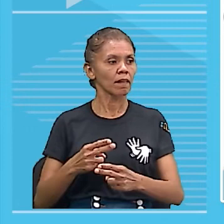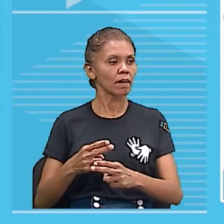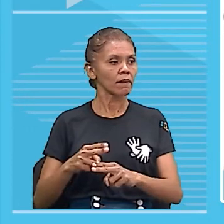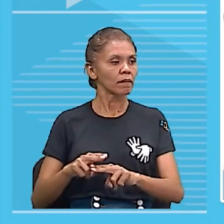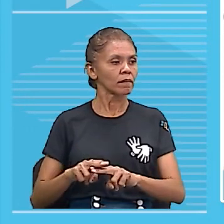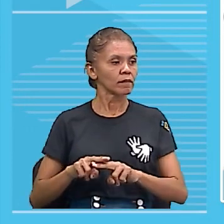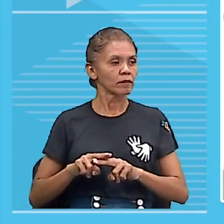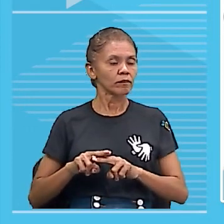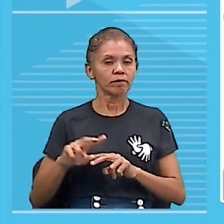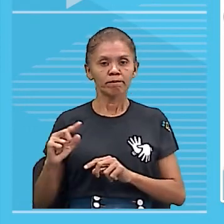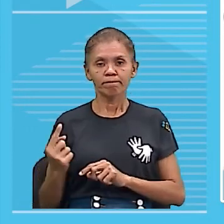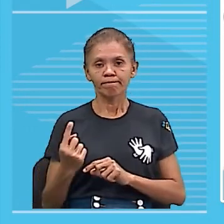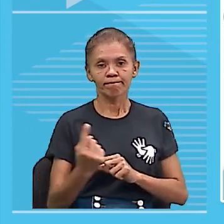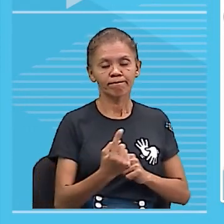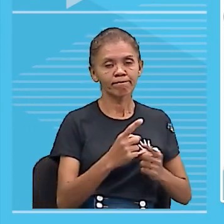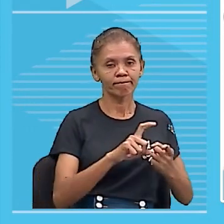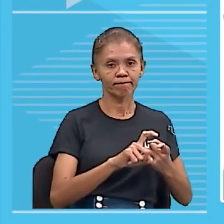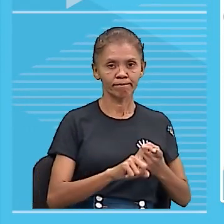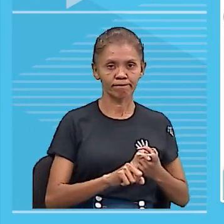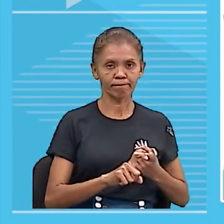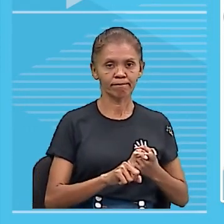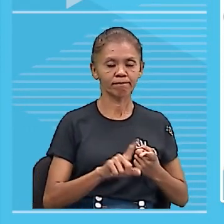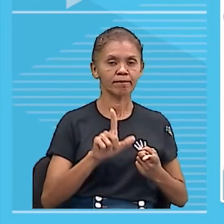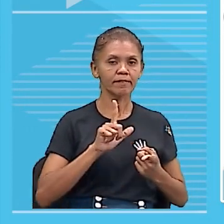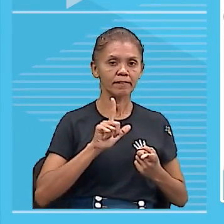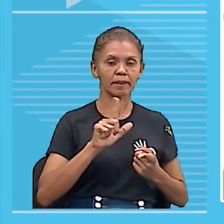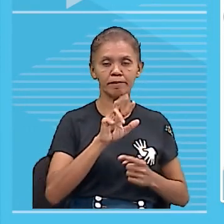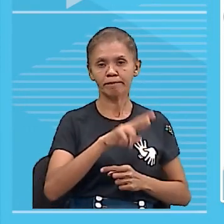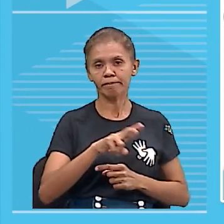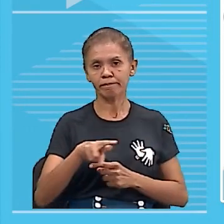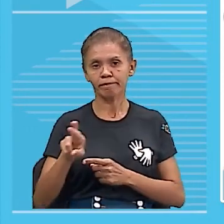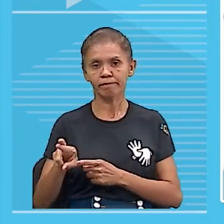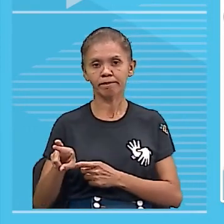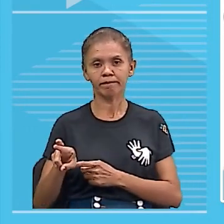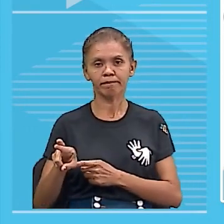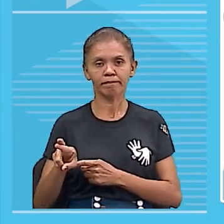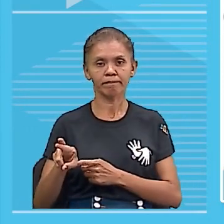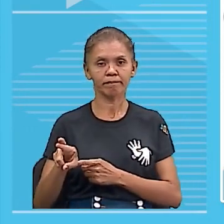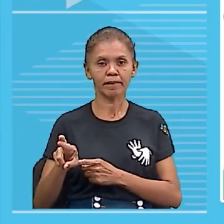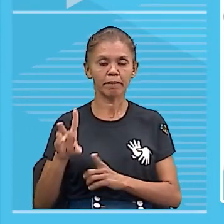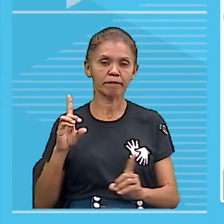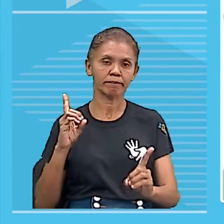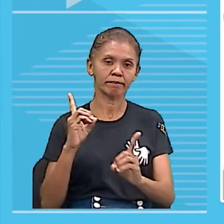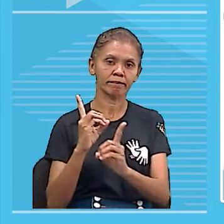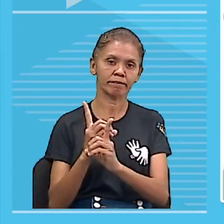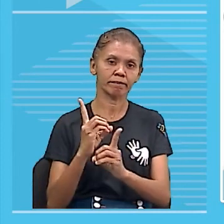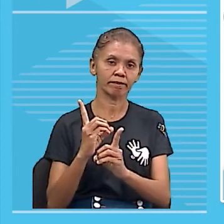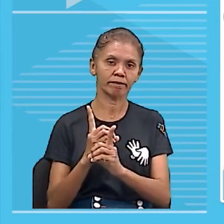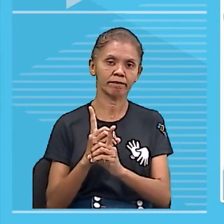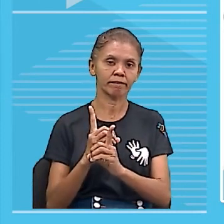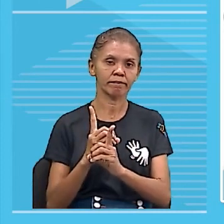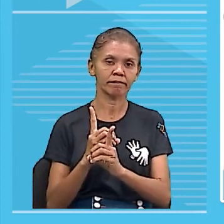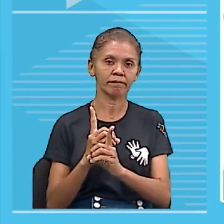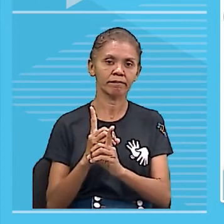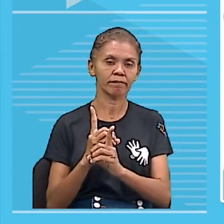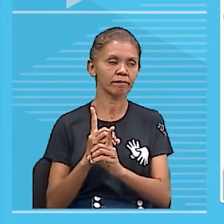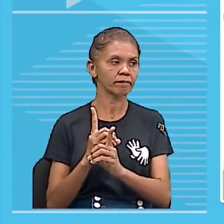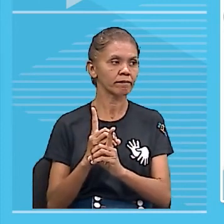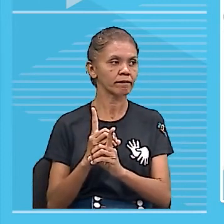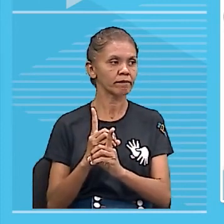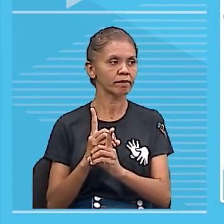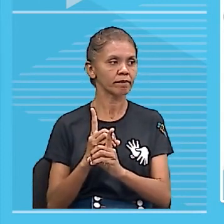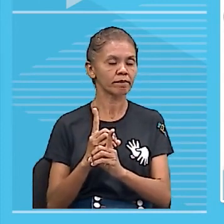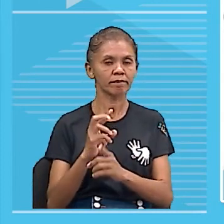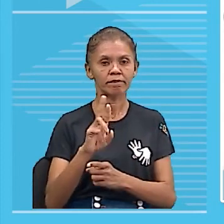que eu disse que cada resistor vai ter a sua resistência e para achar e a